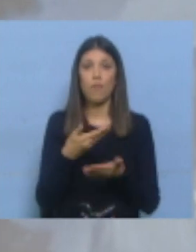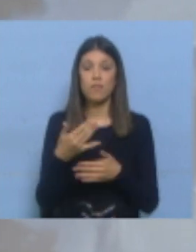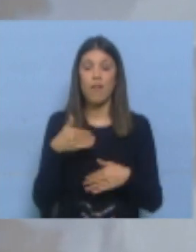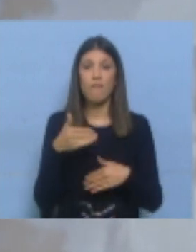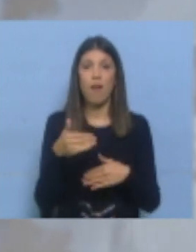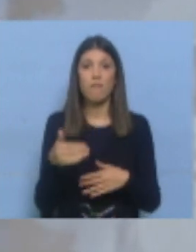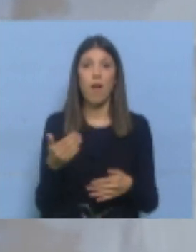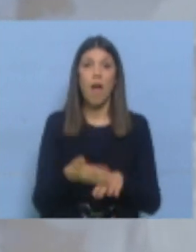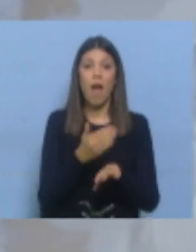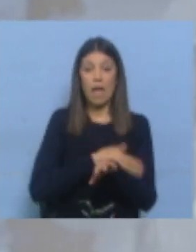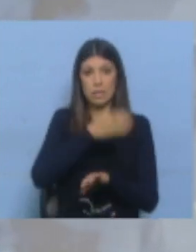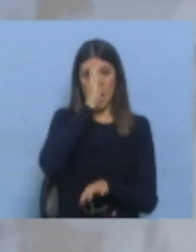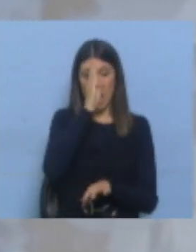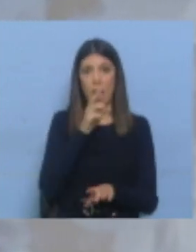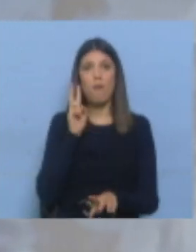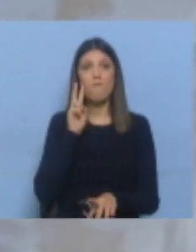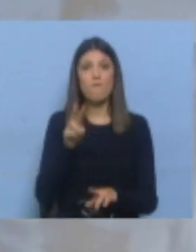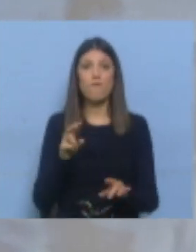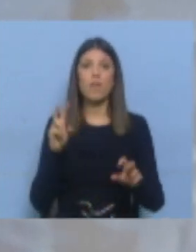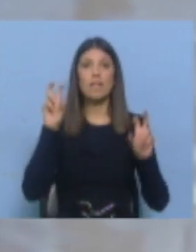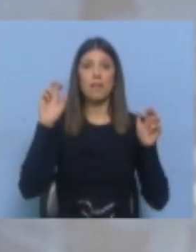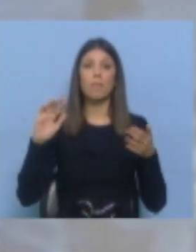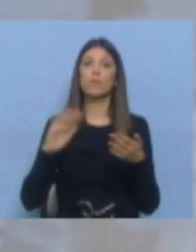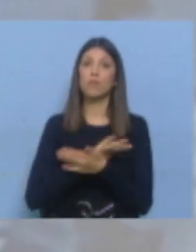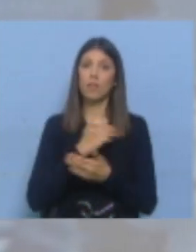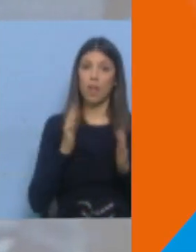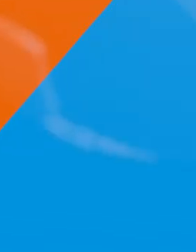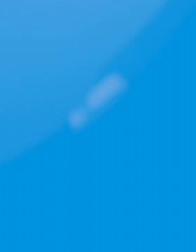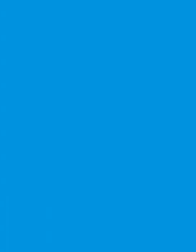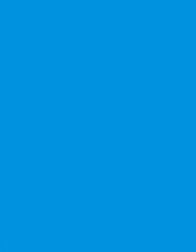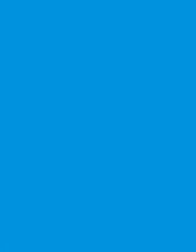seguida. Antes, olhamos ainda alguns temas da atualidade religiosa.